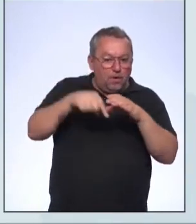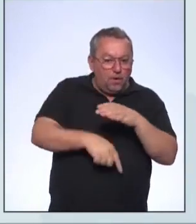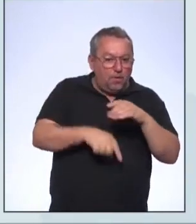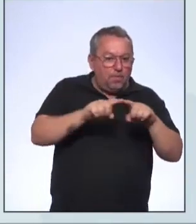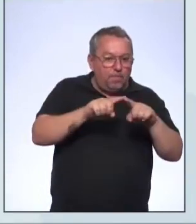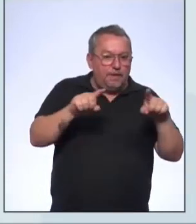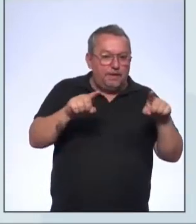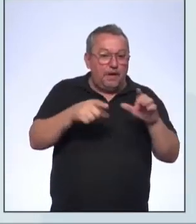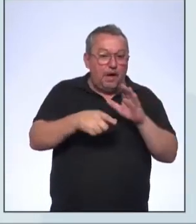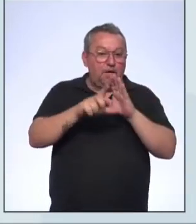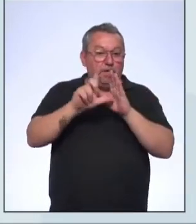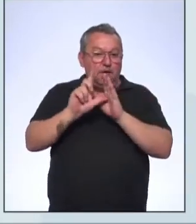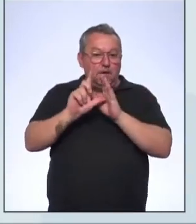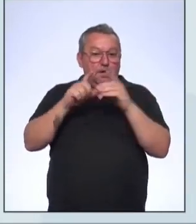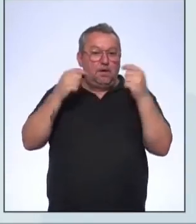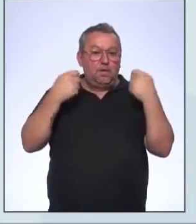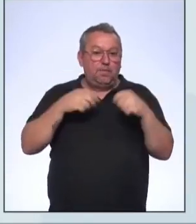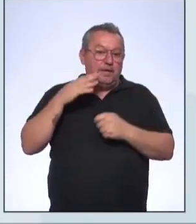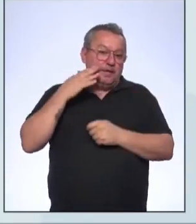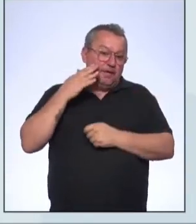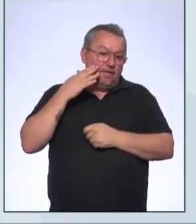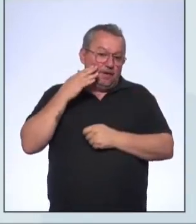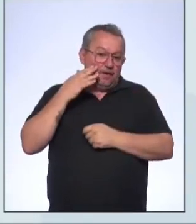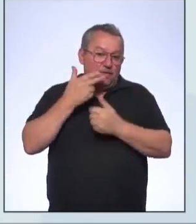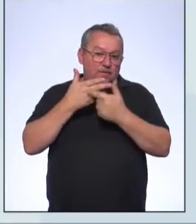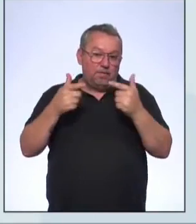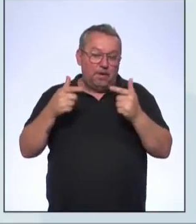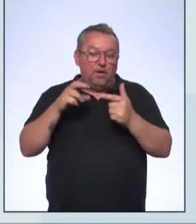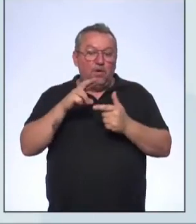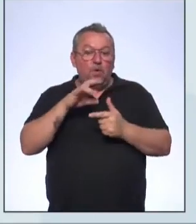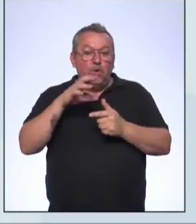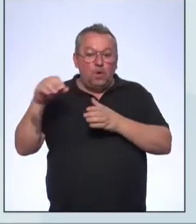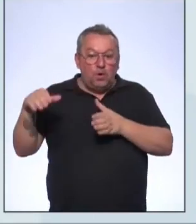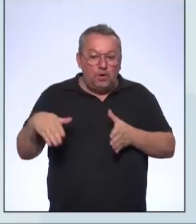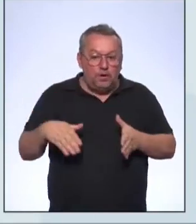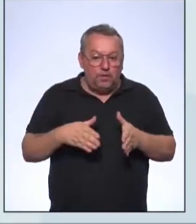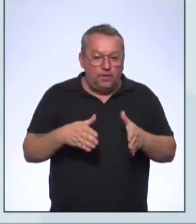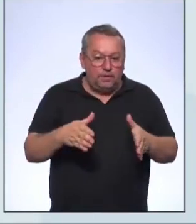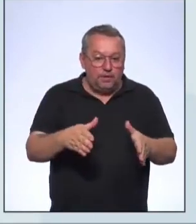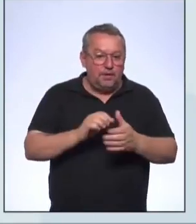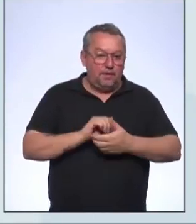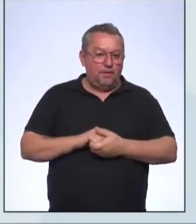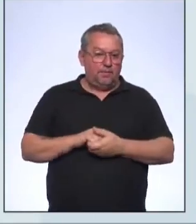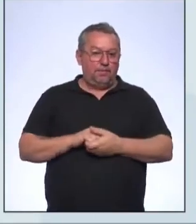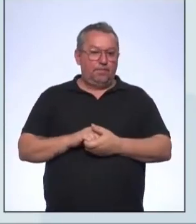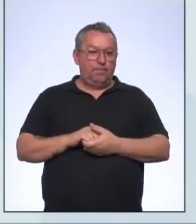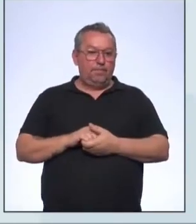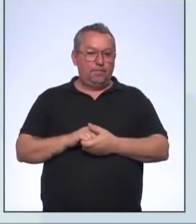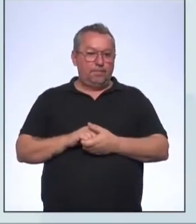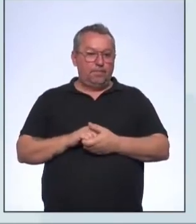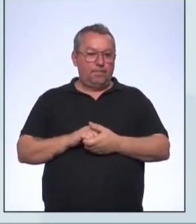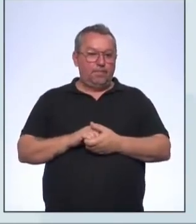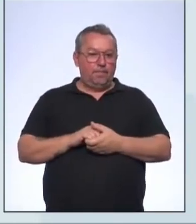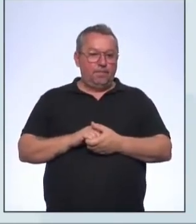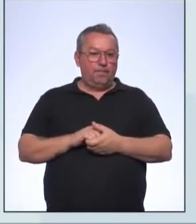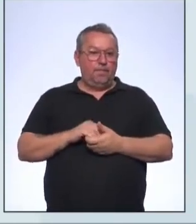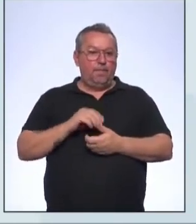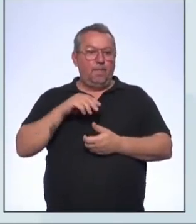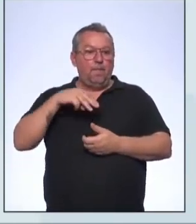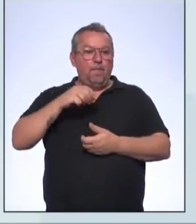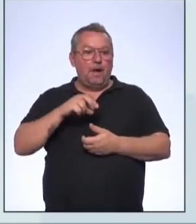buraco, mas que antes de fechá-lo, precisa fazer os reparos no rio canalizado. Por Mara